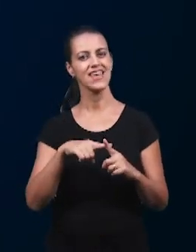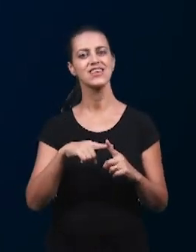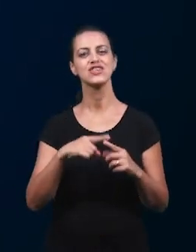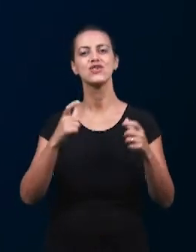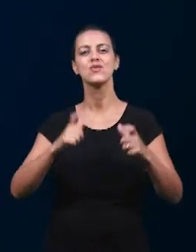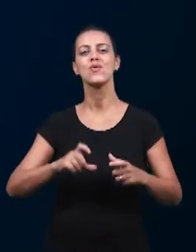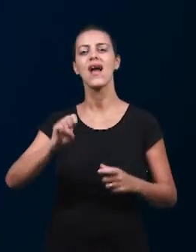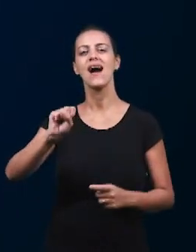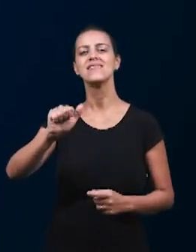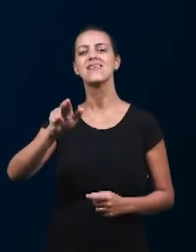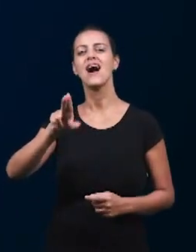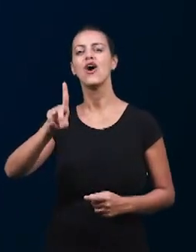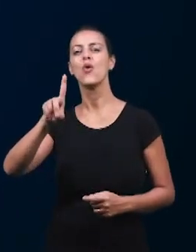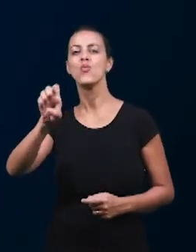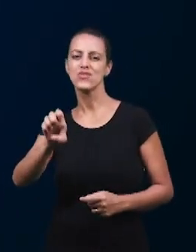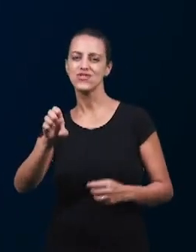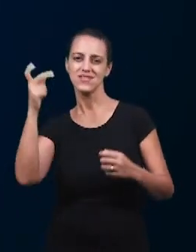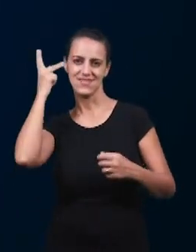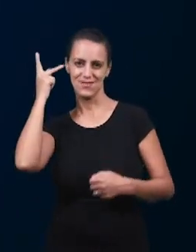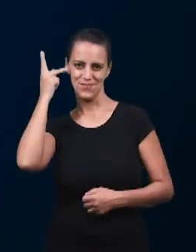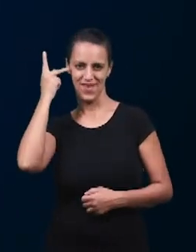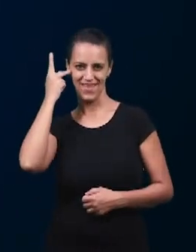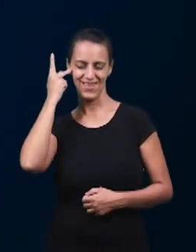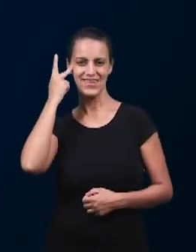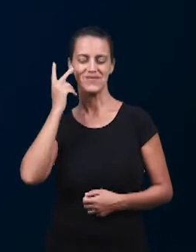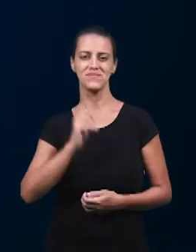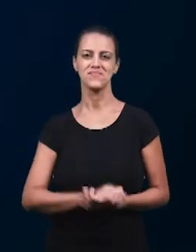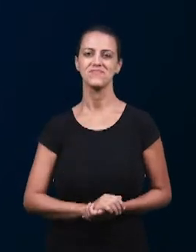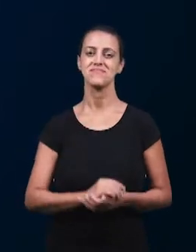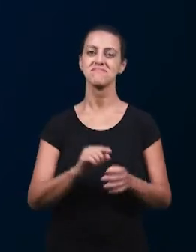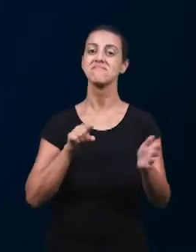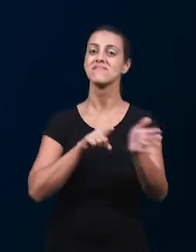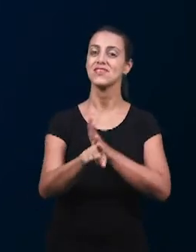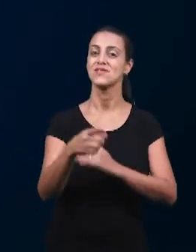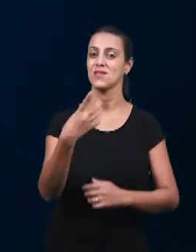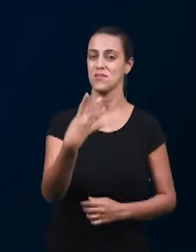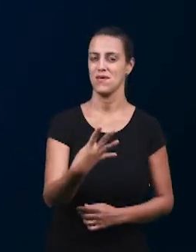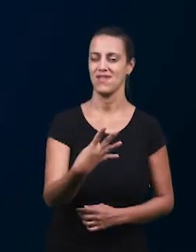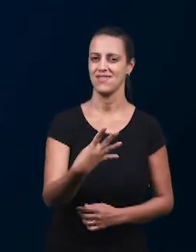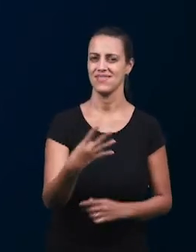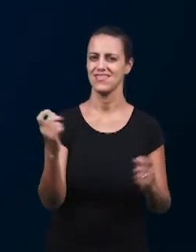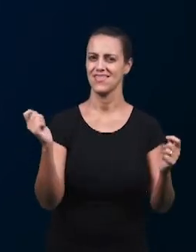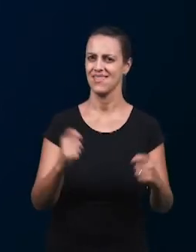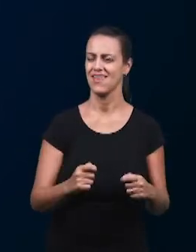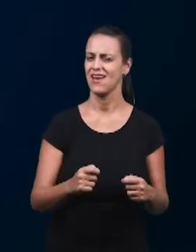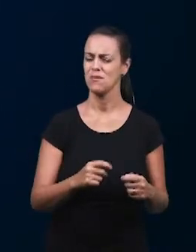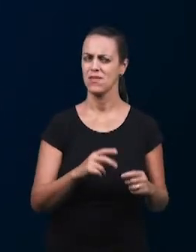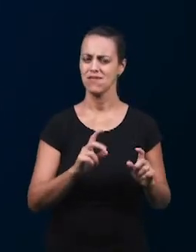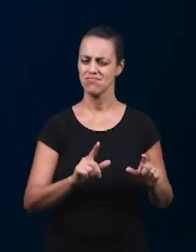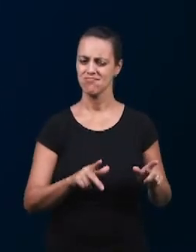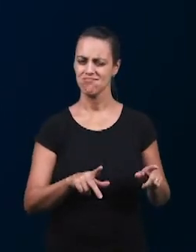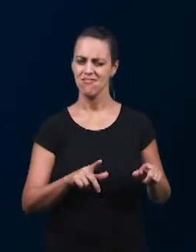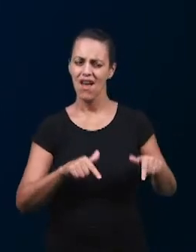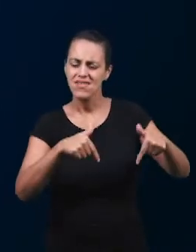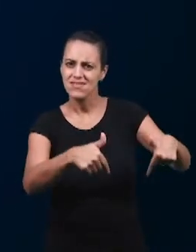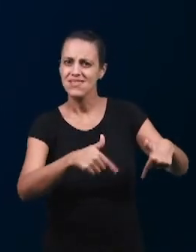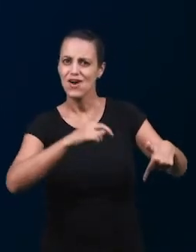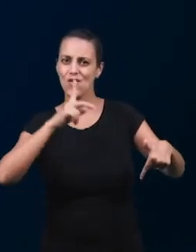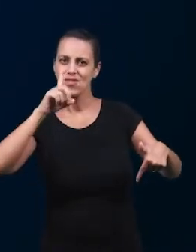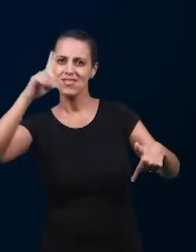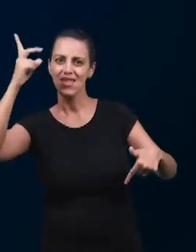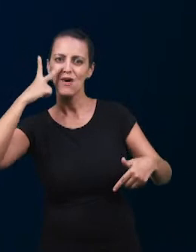da Saúde em São Paulo. E com relação à pergunta 4, nós podemos ver a ação de Deus